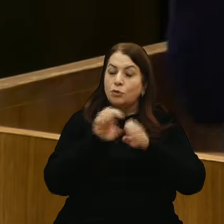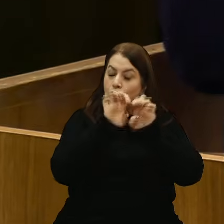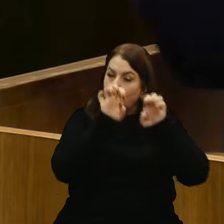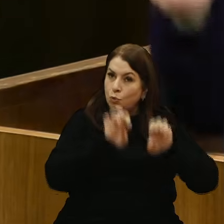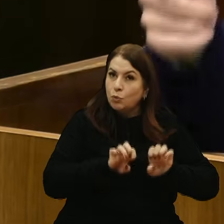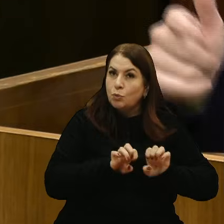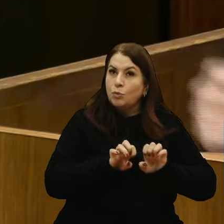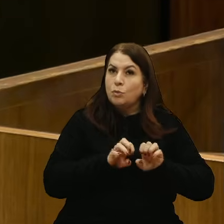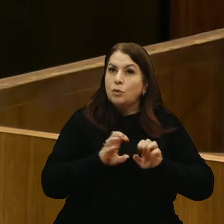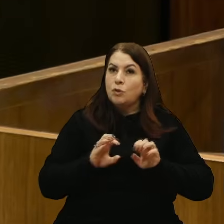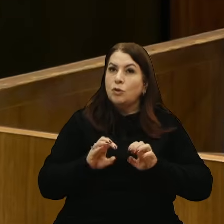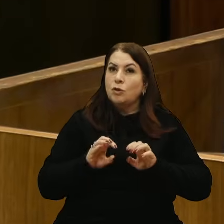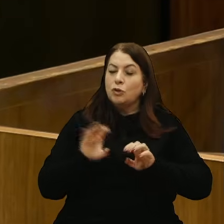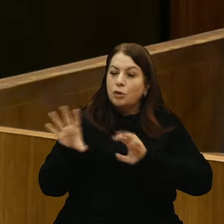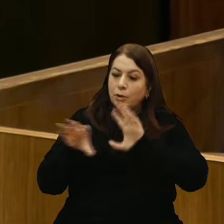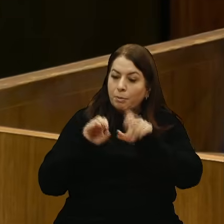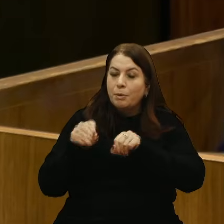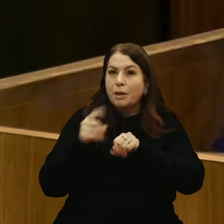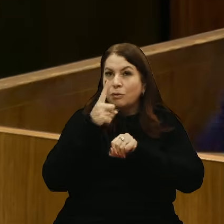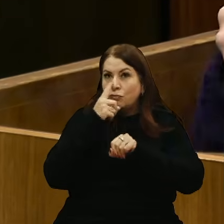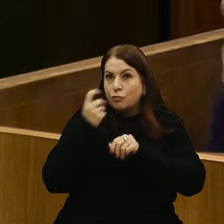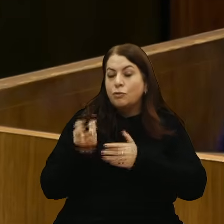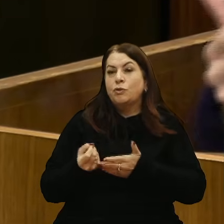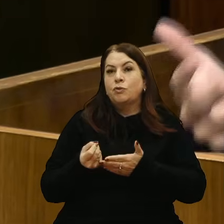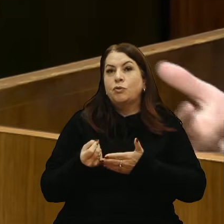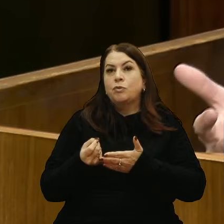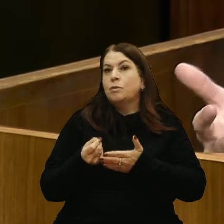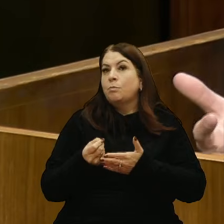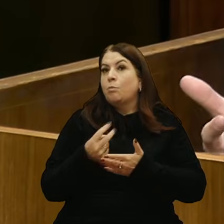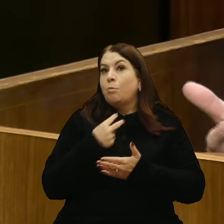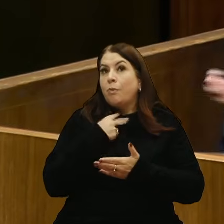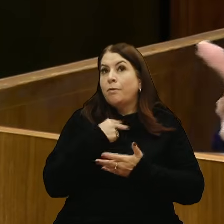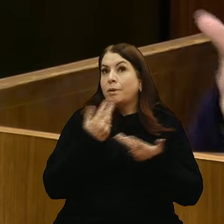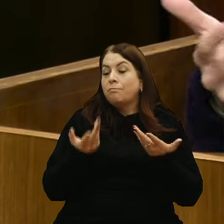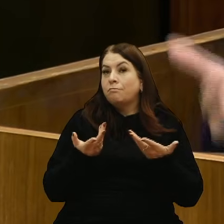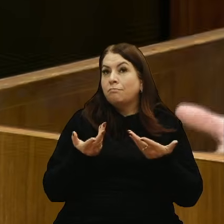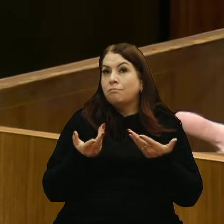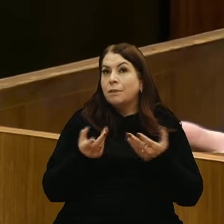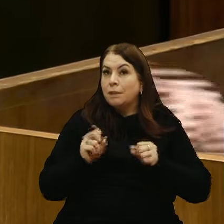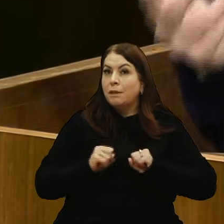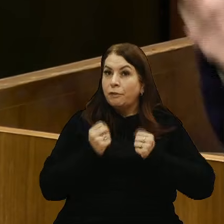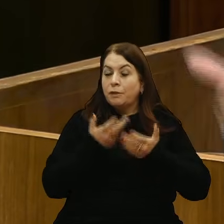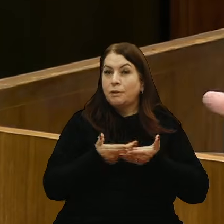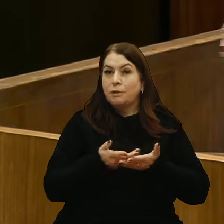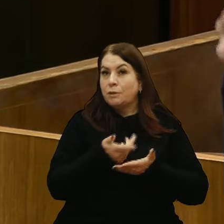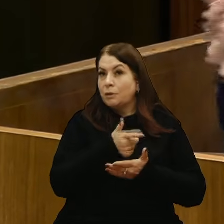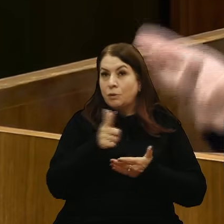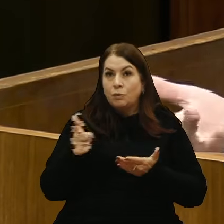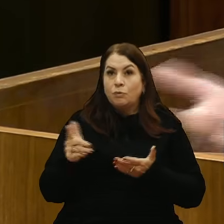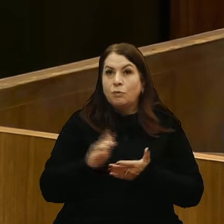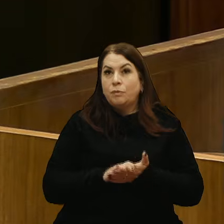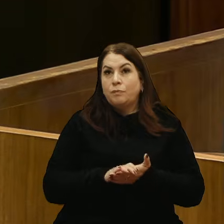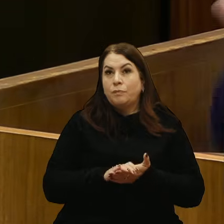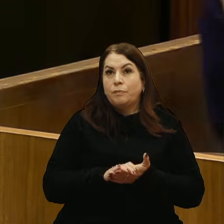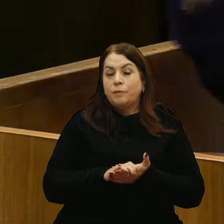infraestrutura, de coleta de resíduo. Mas nós não podemos defender isso se não houver o compromisso do